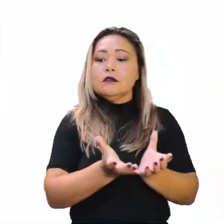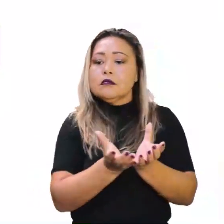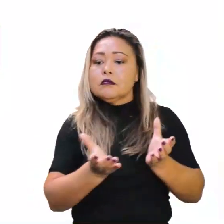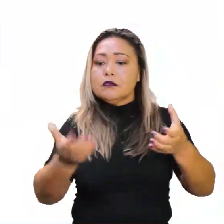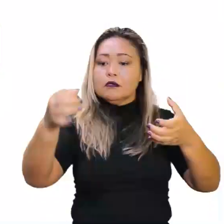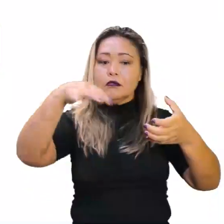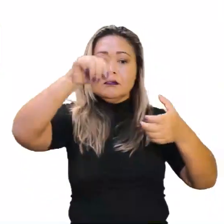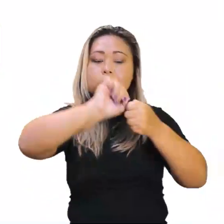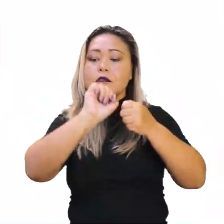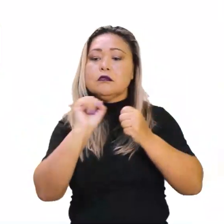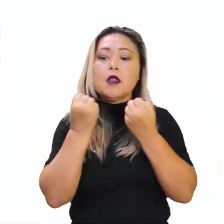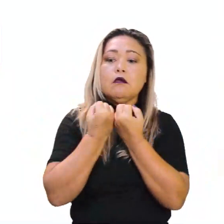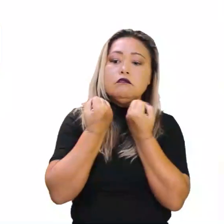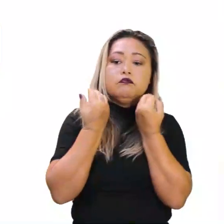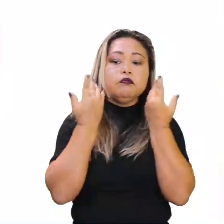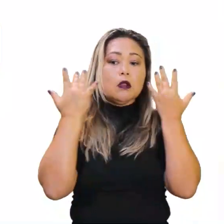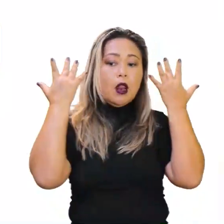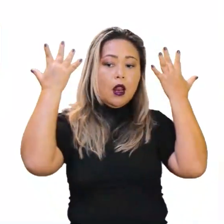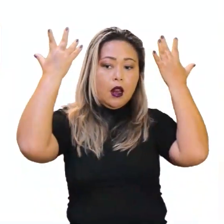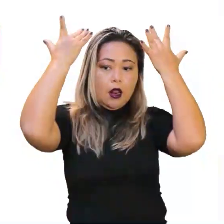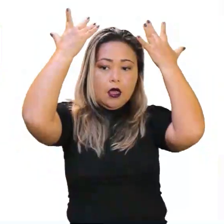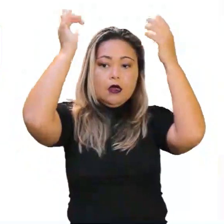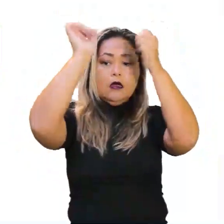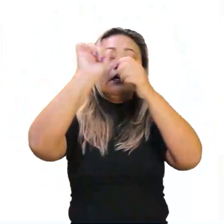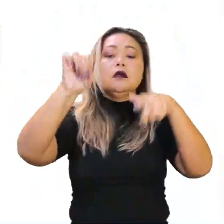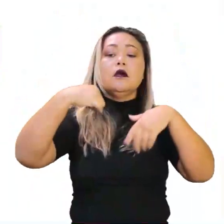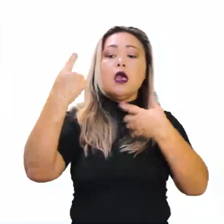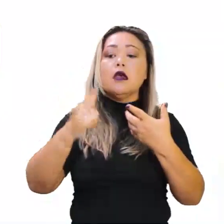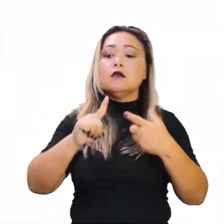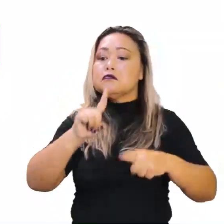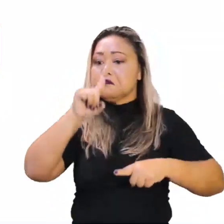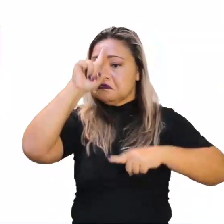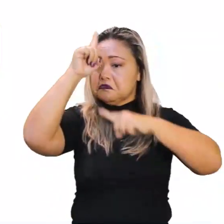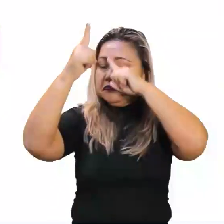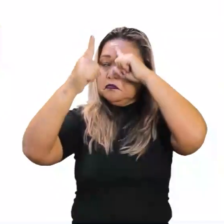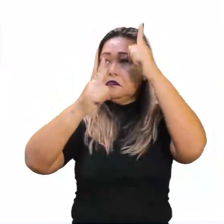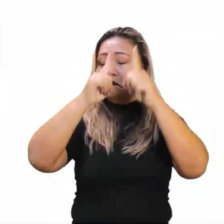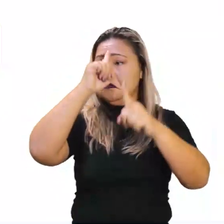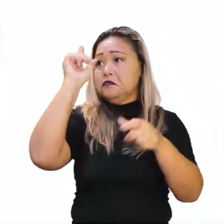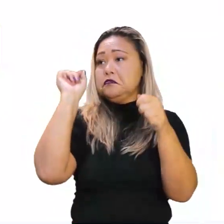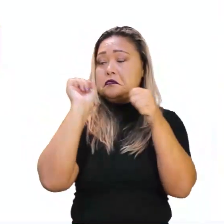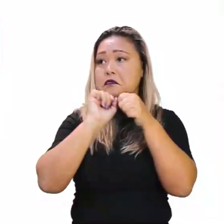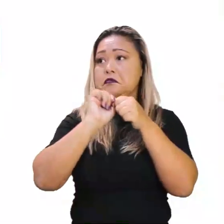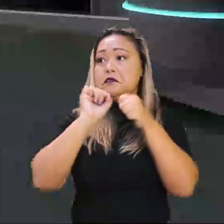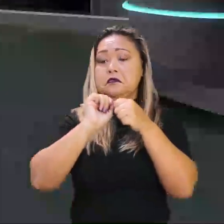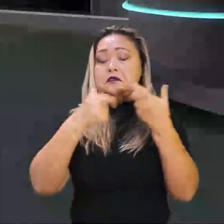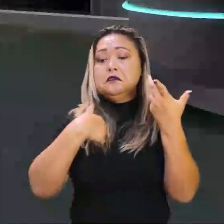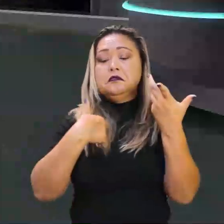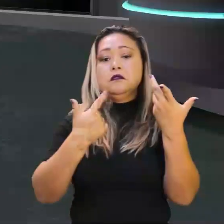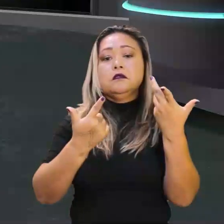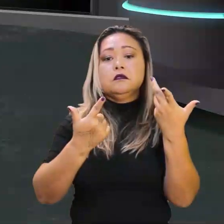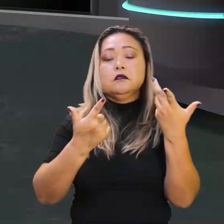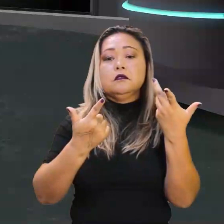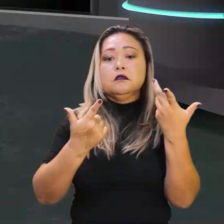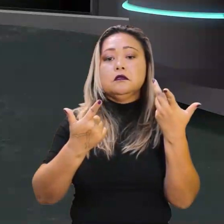e plumagem são os artefatos que eles mais criam, não é, professor? Exatamente. Sobre a arte indígena, a pessoa